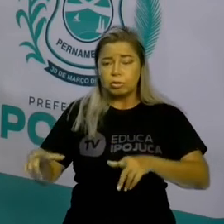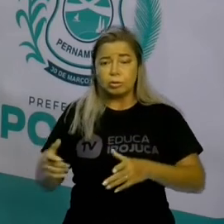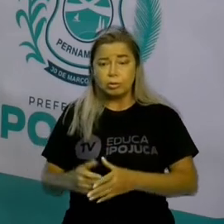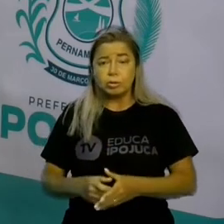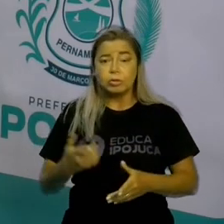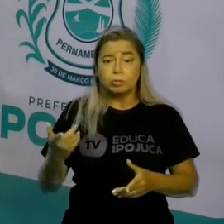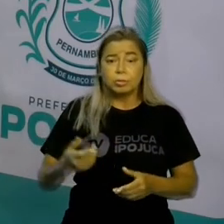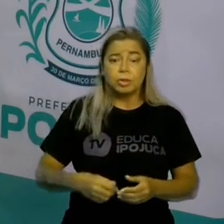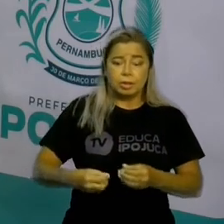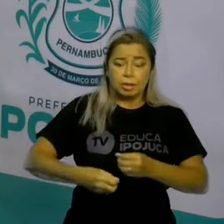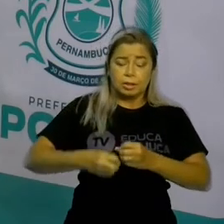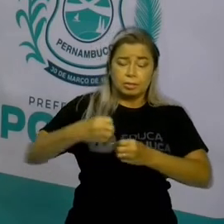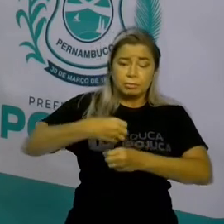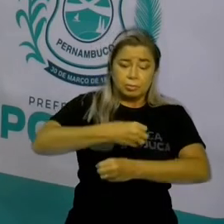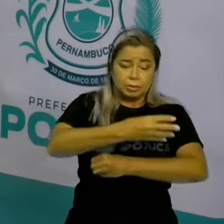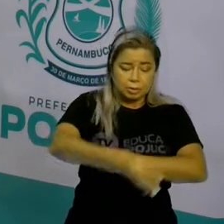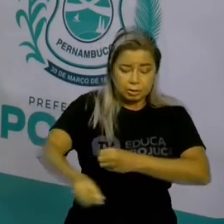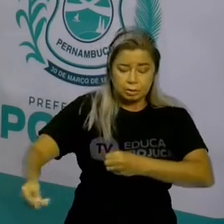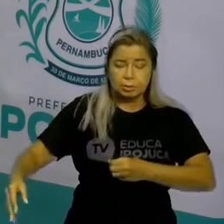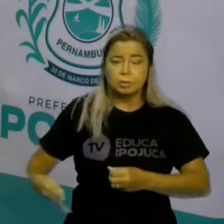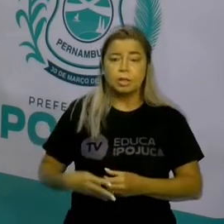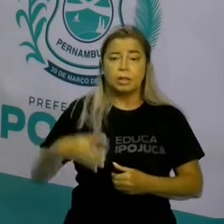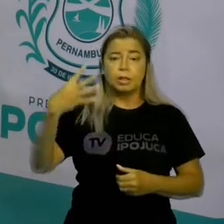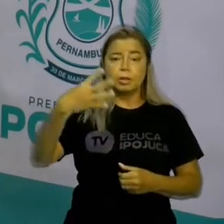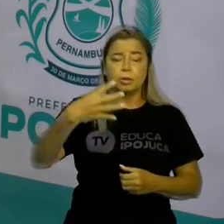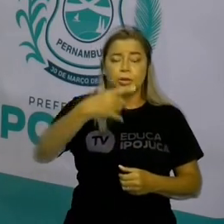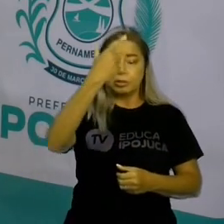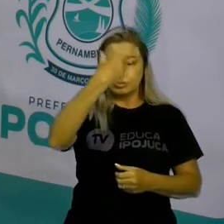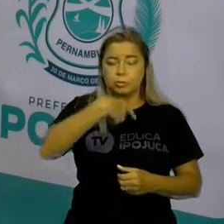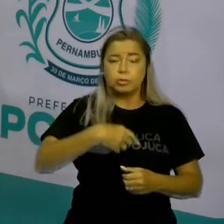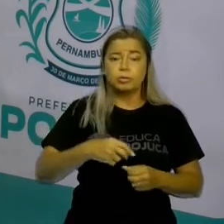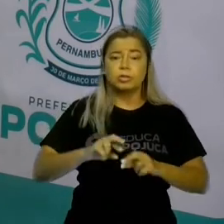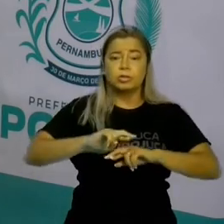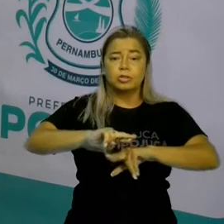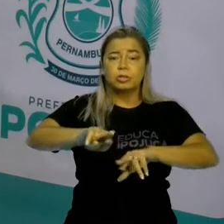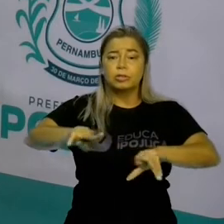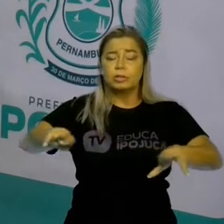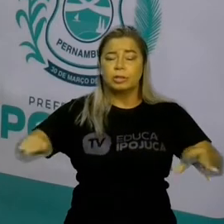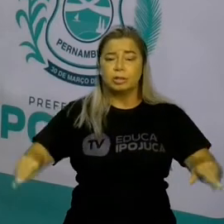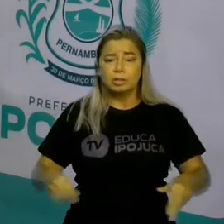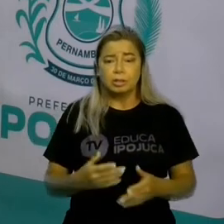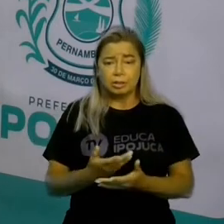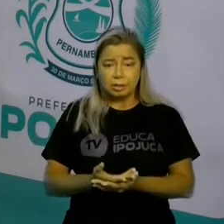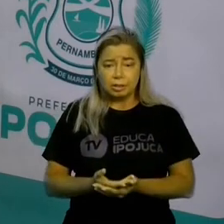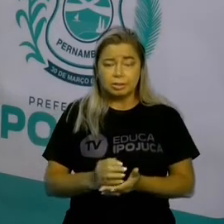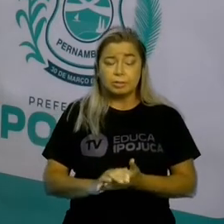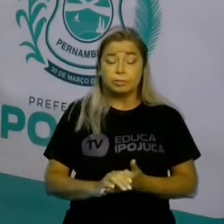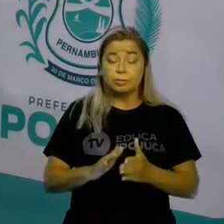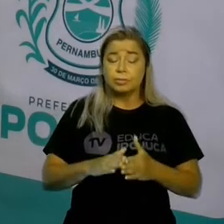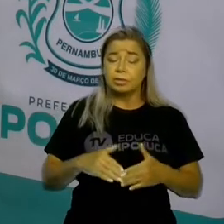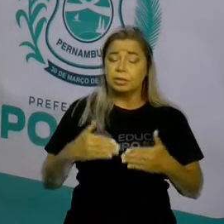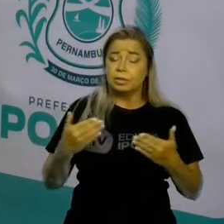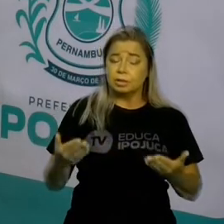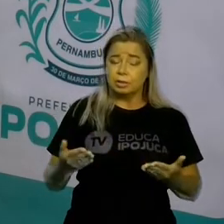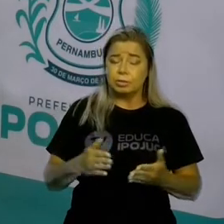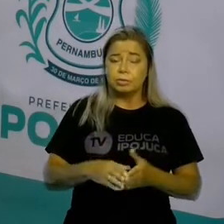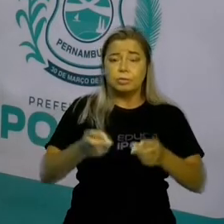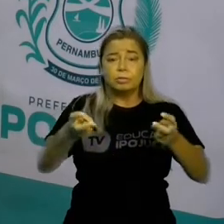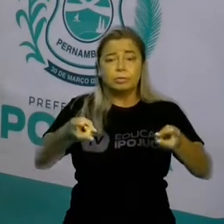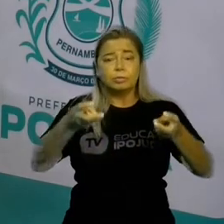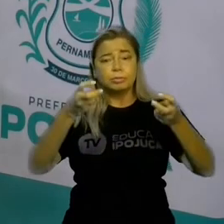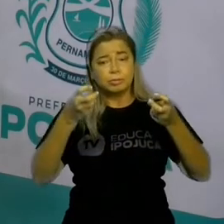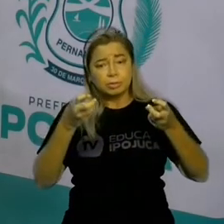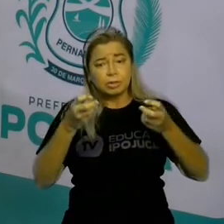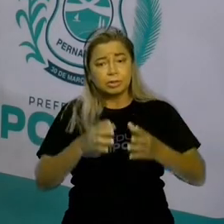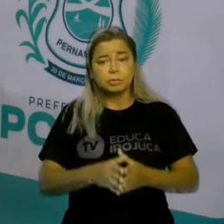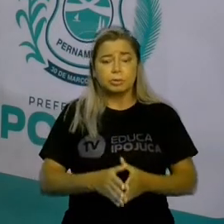da primavera no finzinho do ano passado. Pois é. Ele notou que a colheita em cada uma dessas épocas